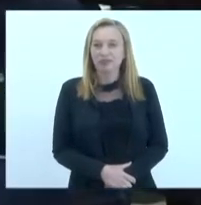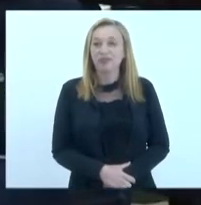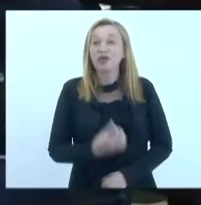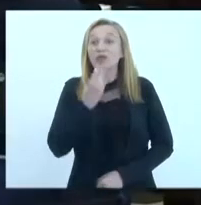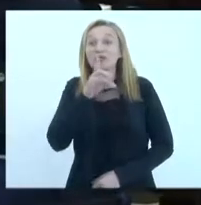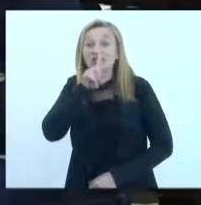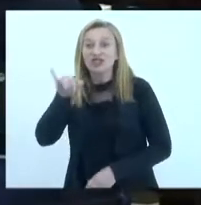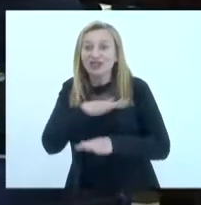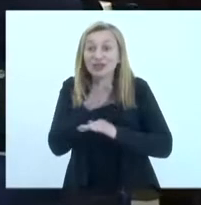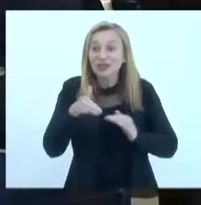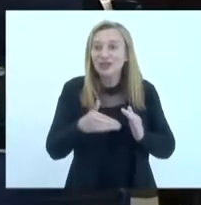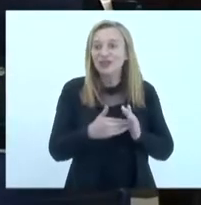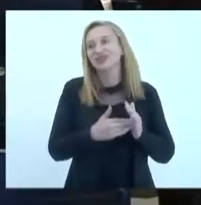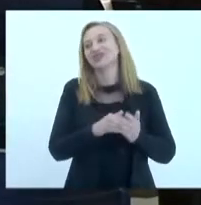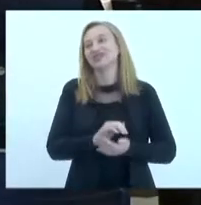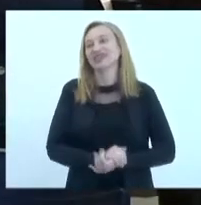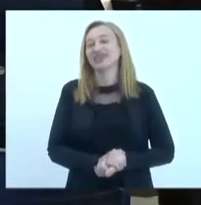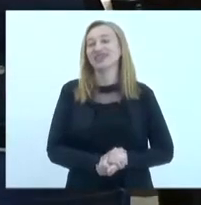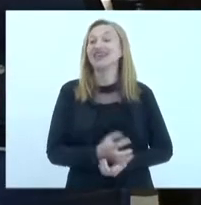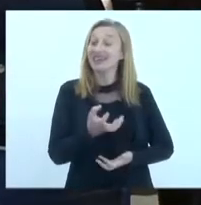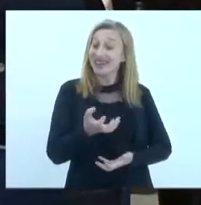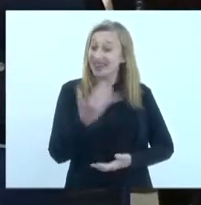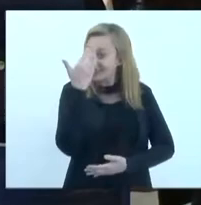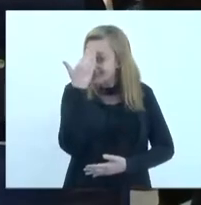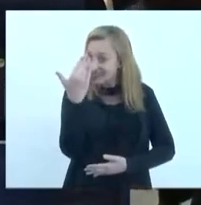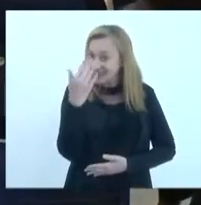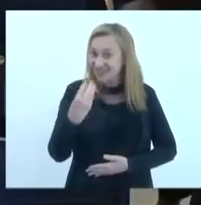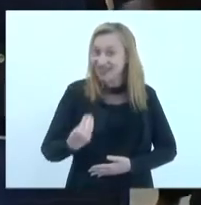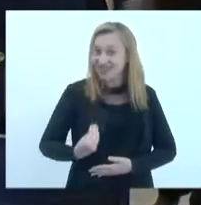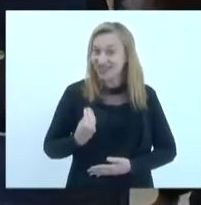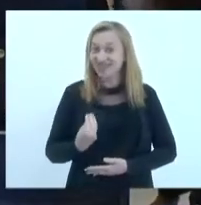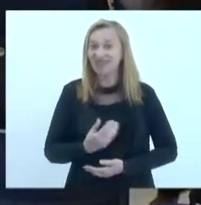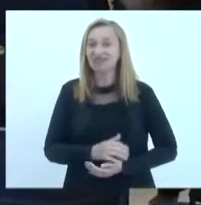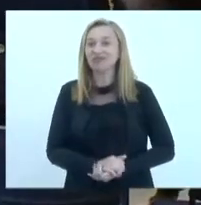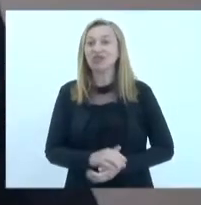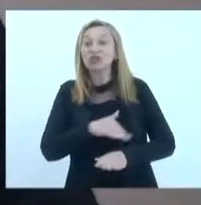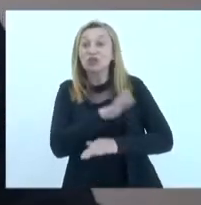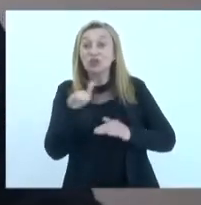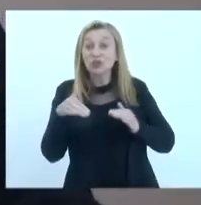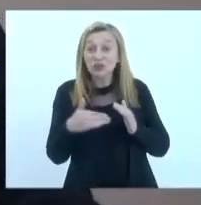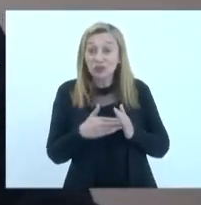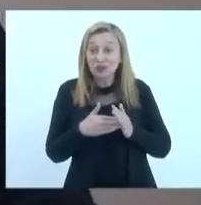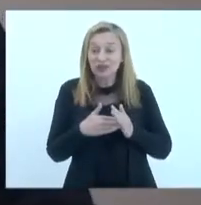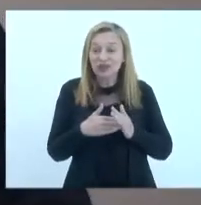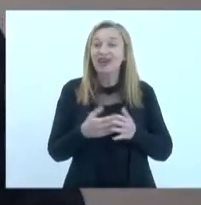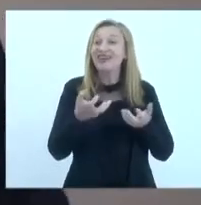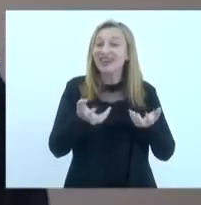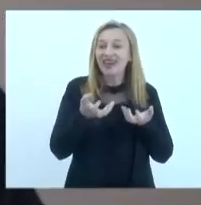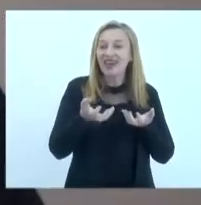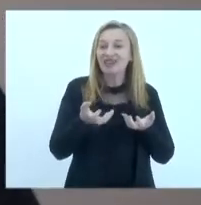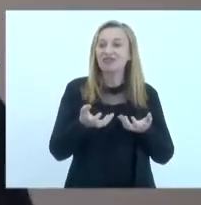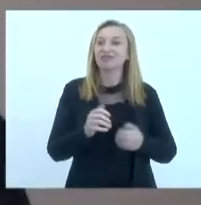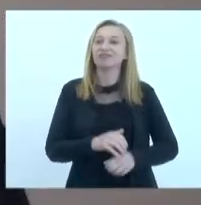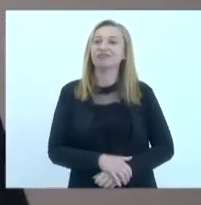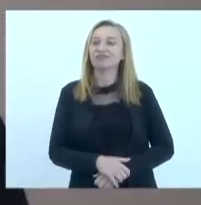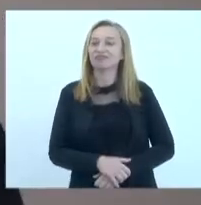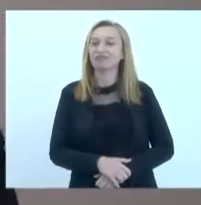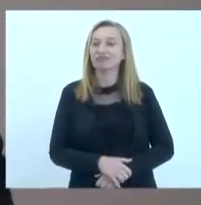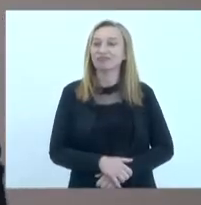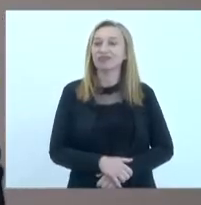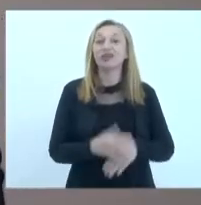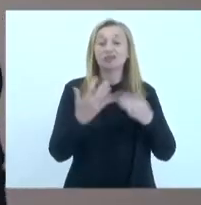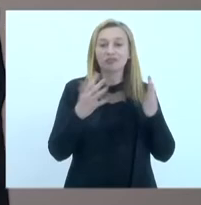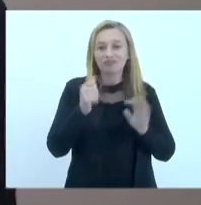Bom dia a todas e todos. Quero aqui agradecer a presença de todos. Quero aqui saudar